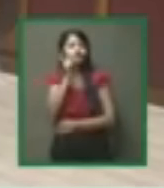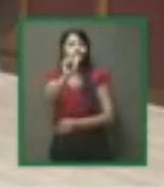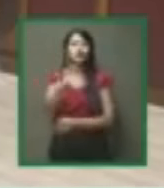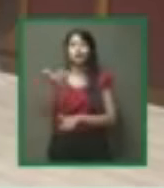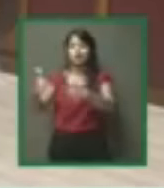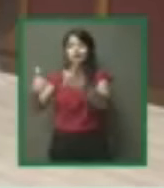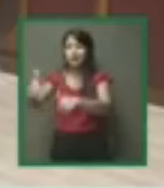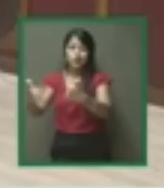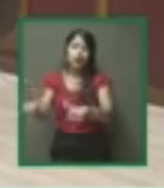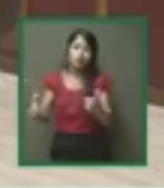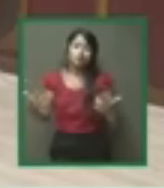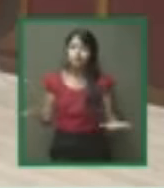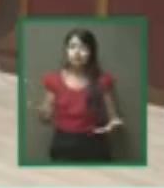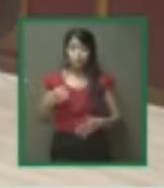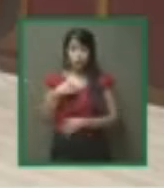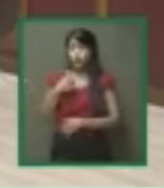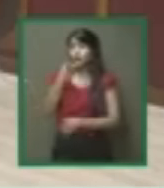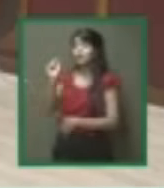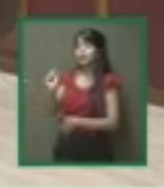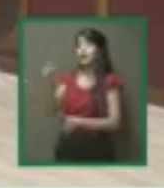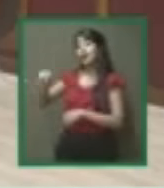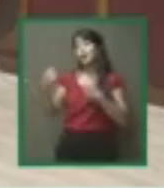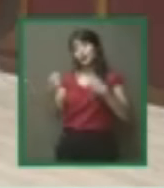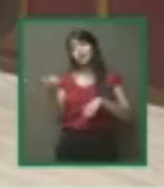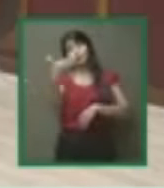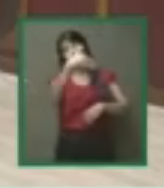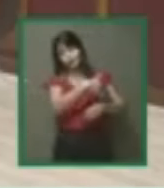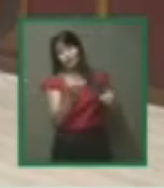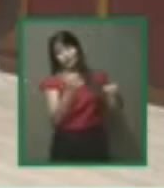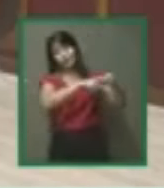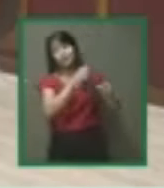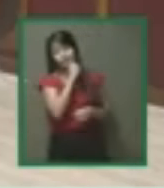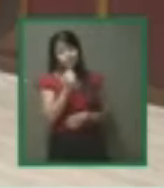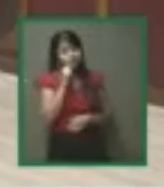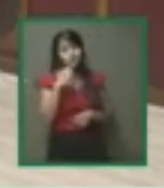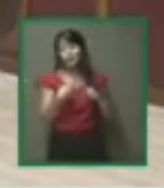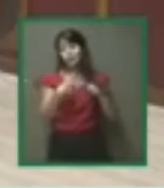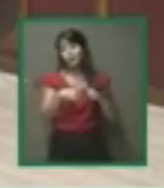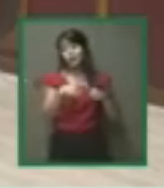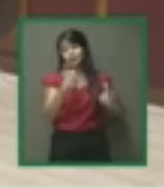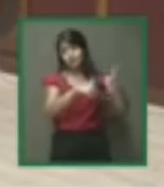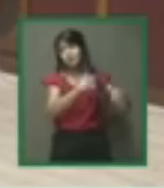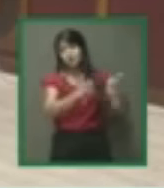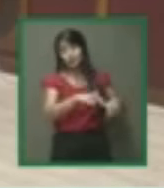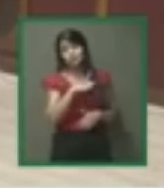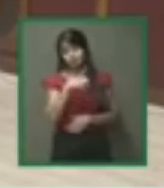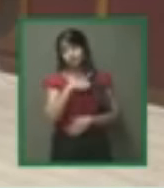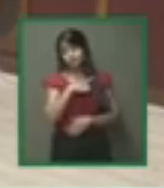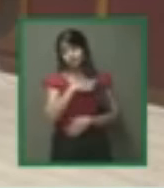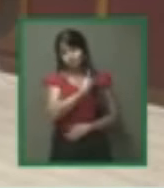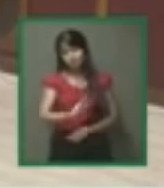aí atrás, eu falei para ele que eu precisava retornar para Macapá, né, porque eu sou servidor efetivo do